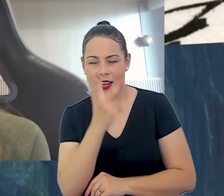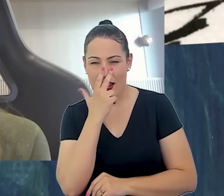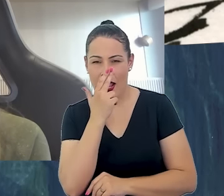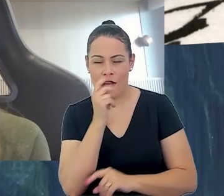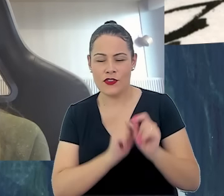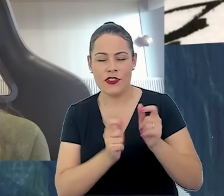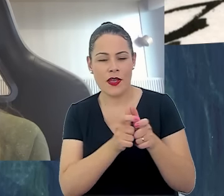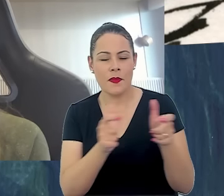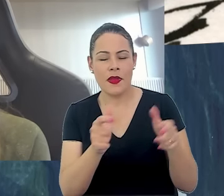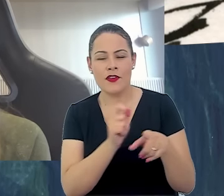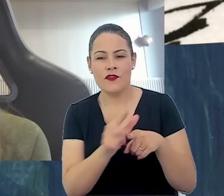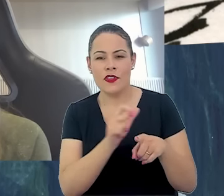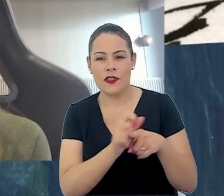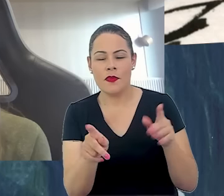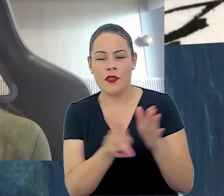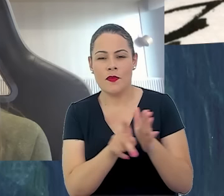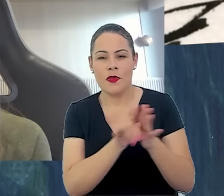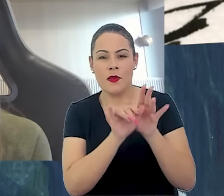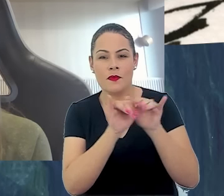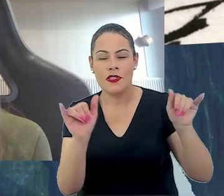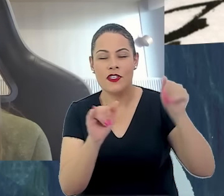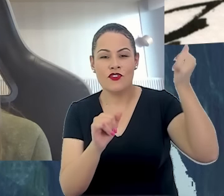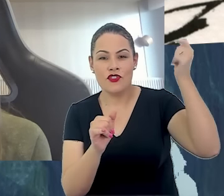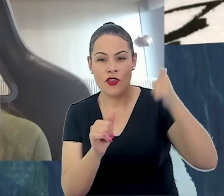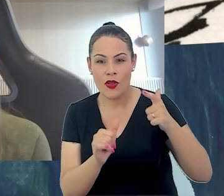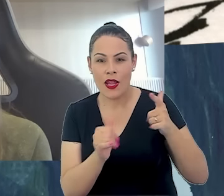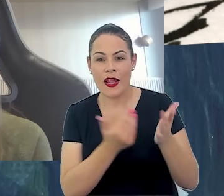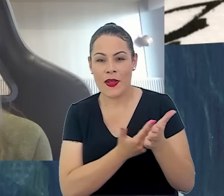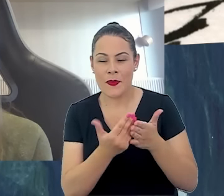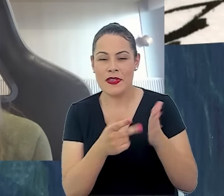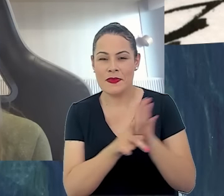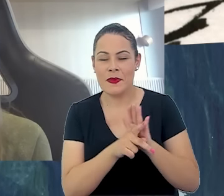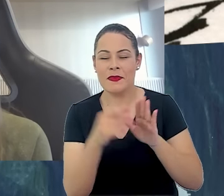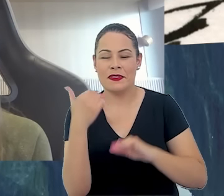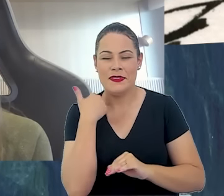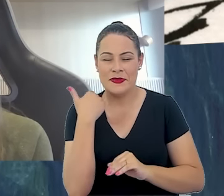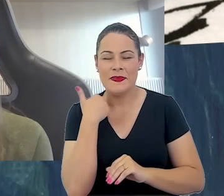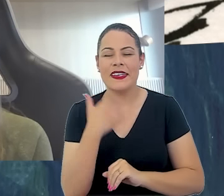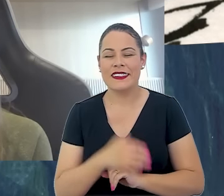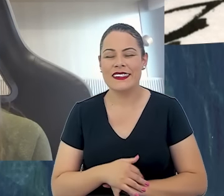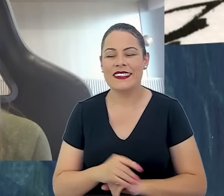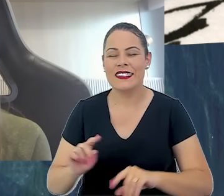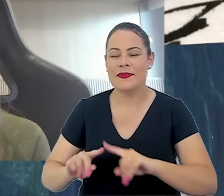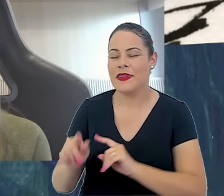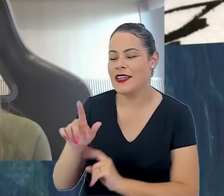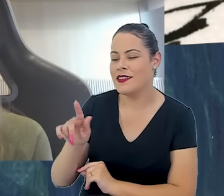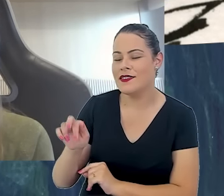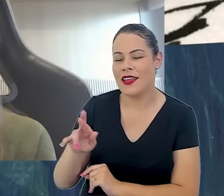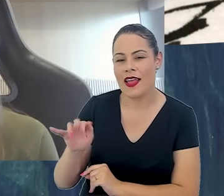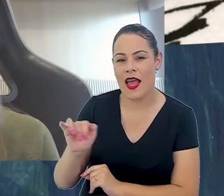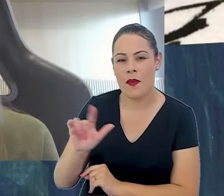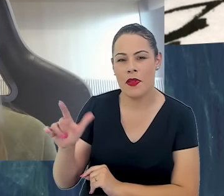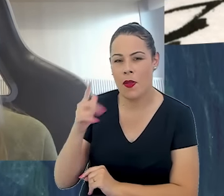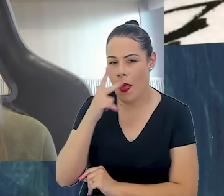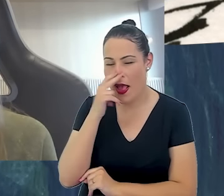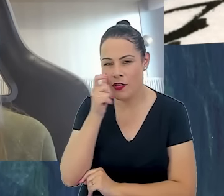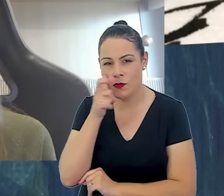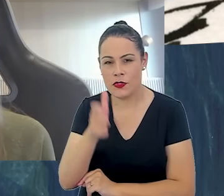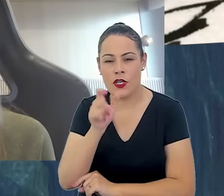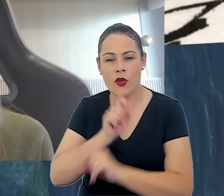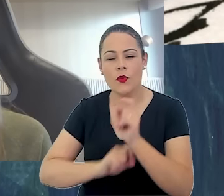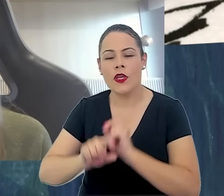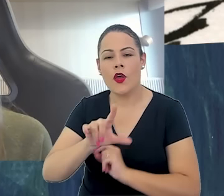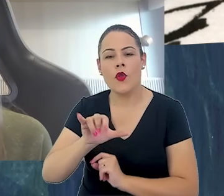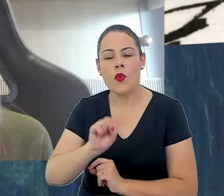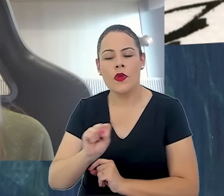boa parte dos financiamentos de energia solar também sai de Santander, mas o Gabriel, é muito interessante que